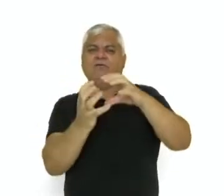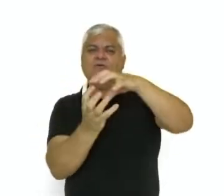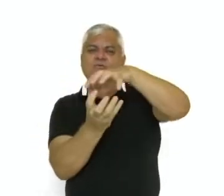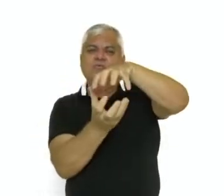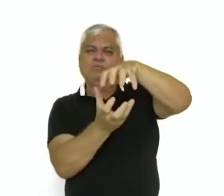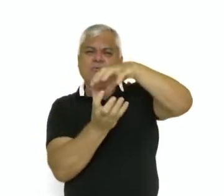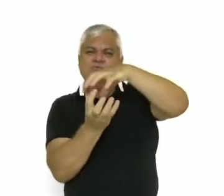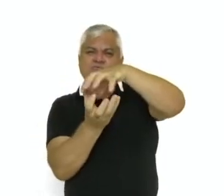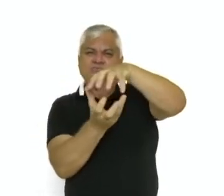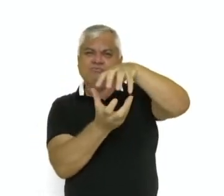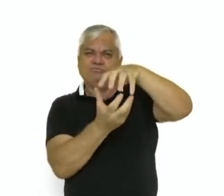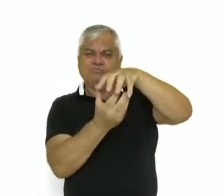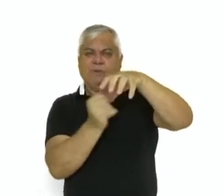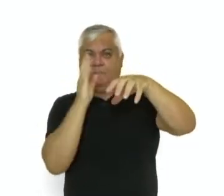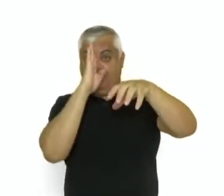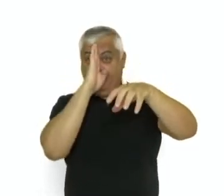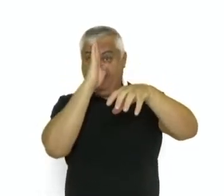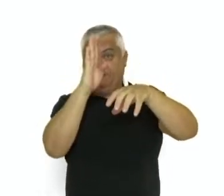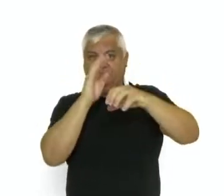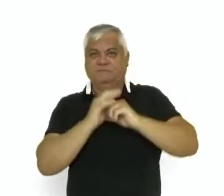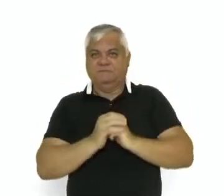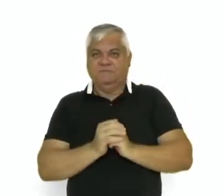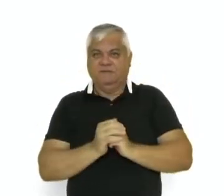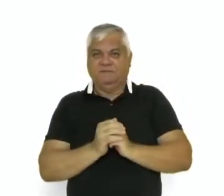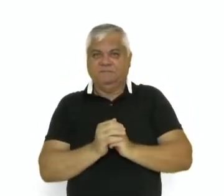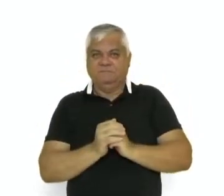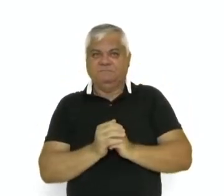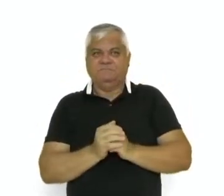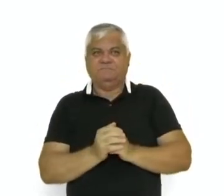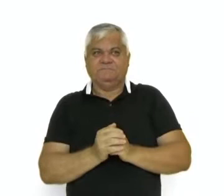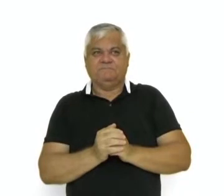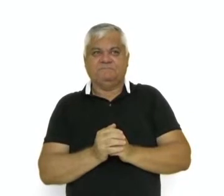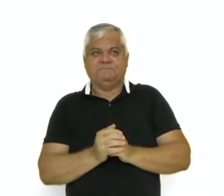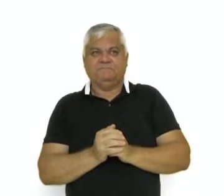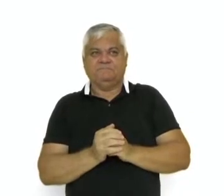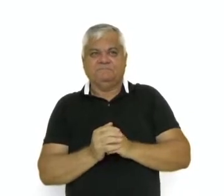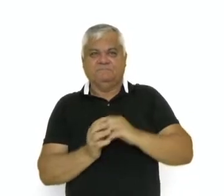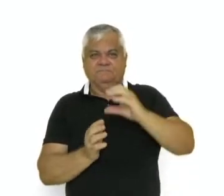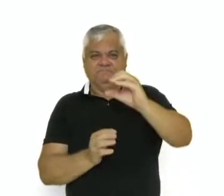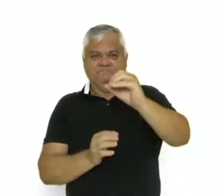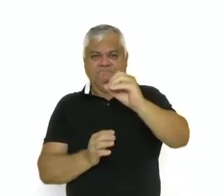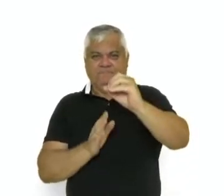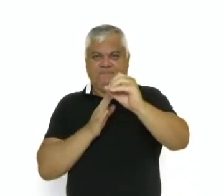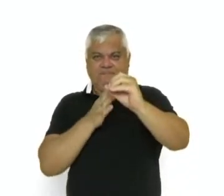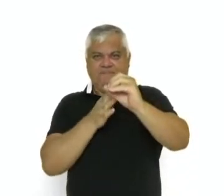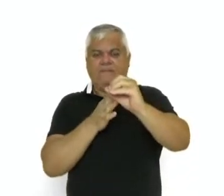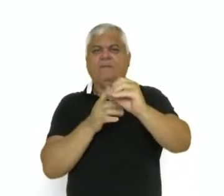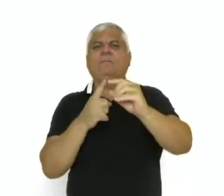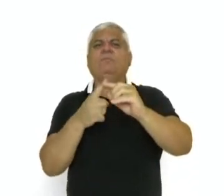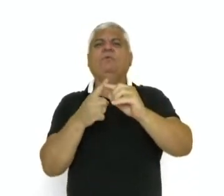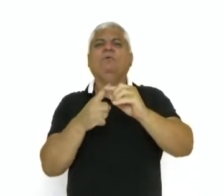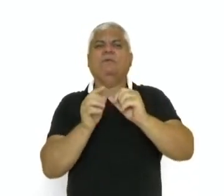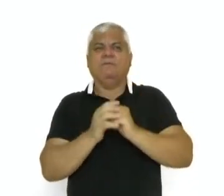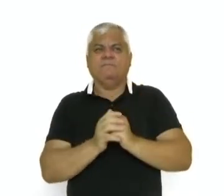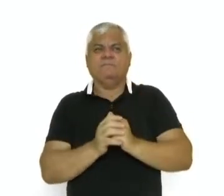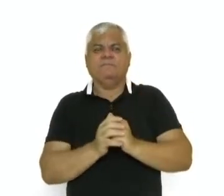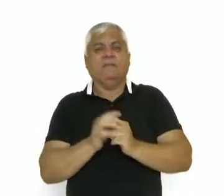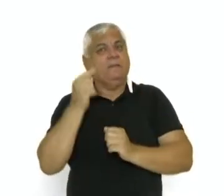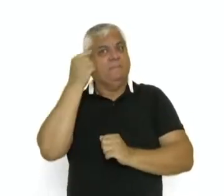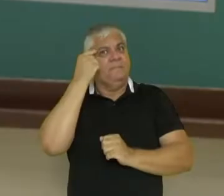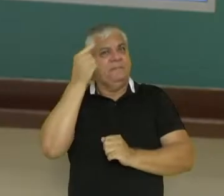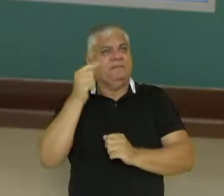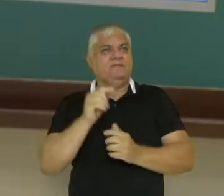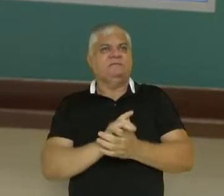no centro do epicentro, né? Melhor dizendo, centro do excêntrico. O que seria isso? Você tem que imaginar o